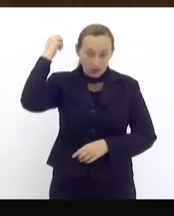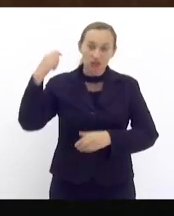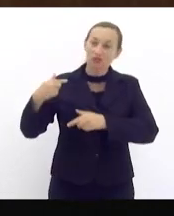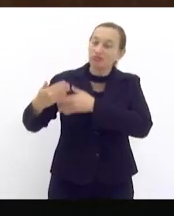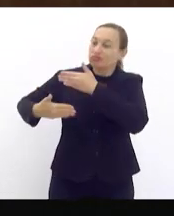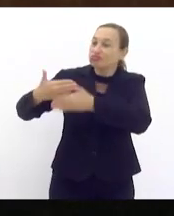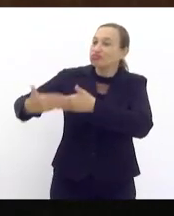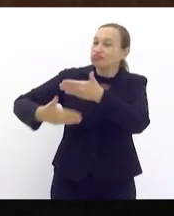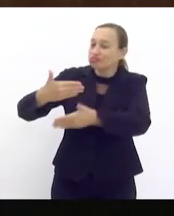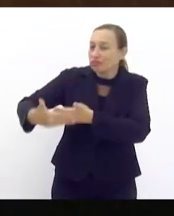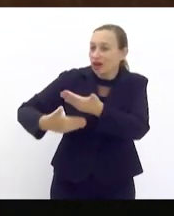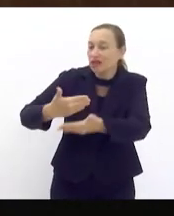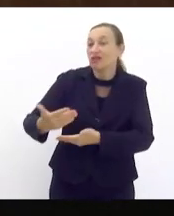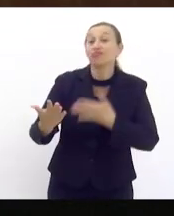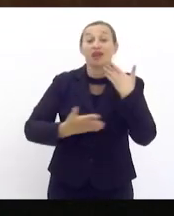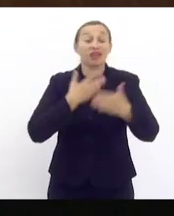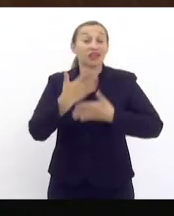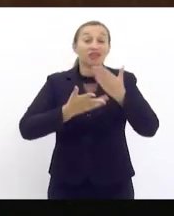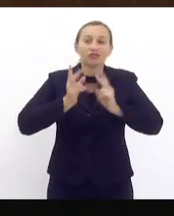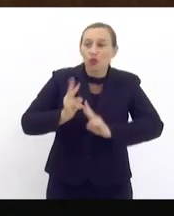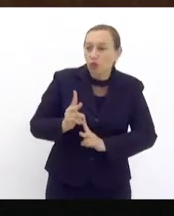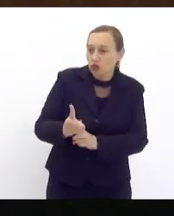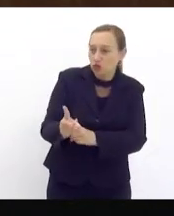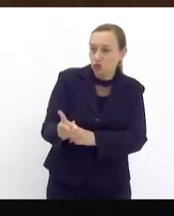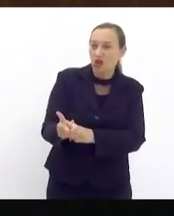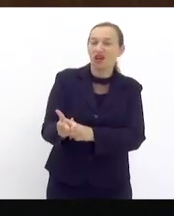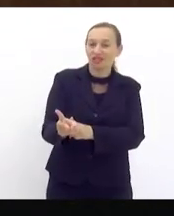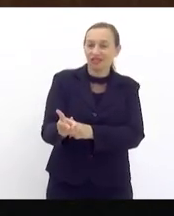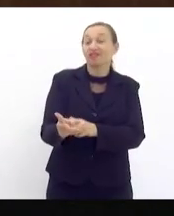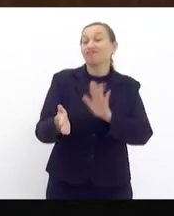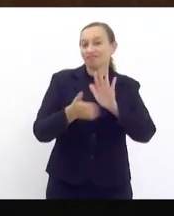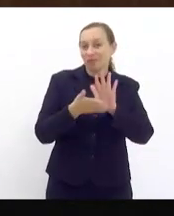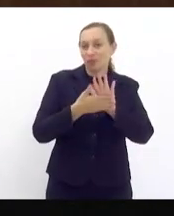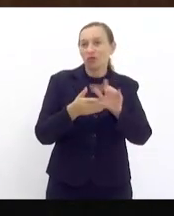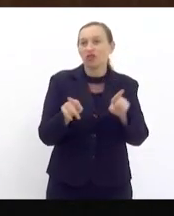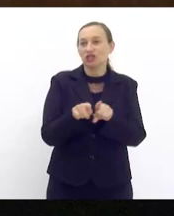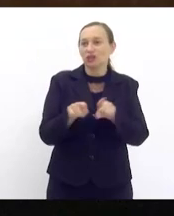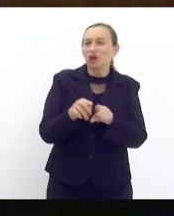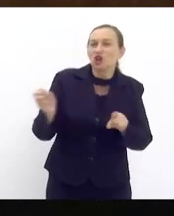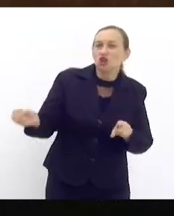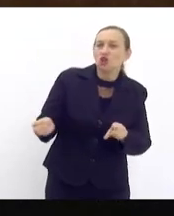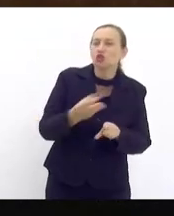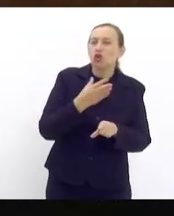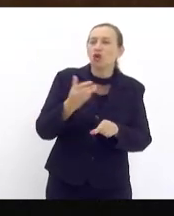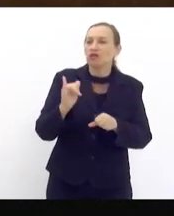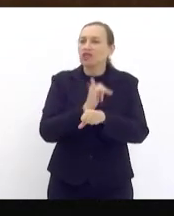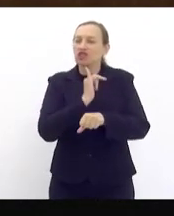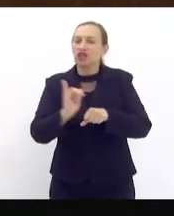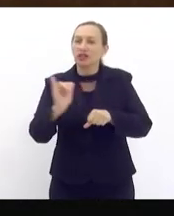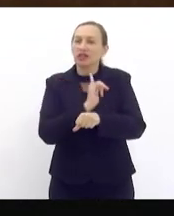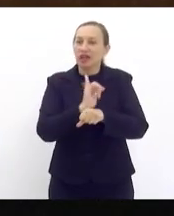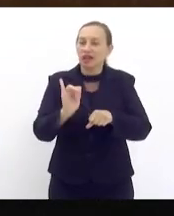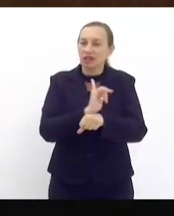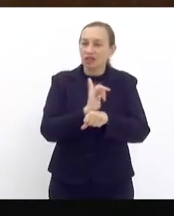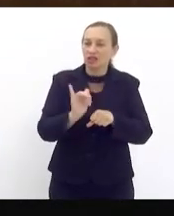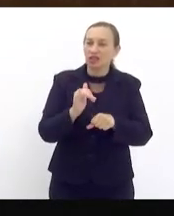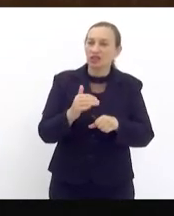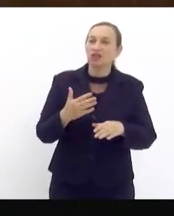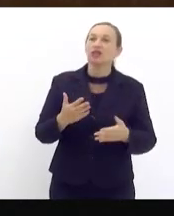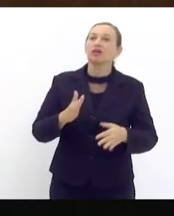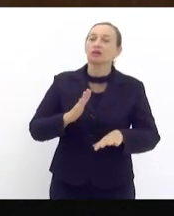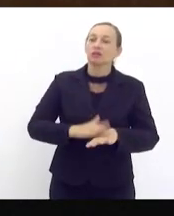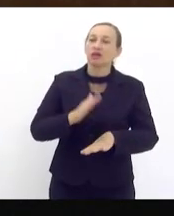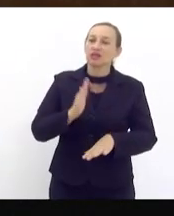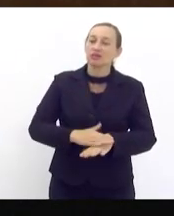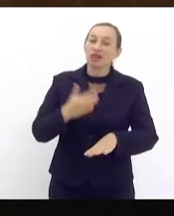uma alegria poder dar continuidade e também propor novas formas de fazer e sem dúvida nenhuma atingir cada vez mais